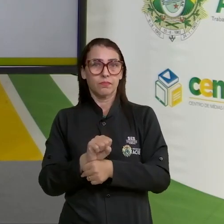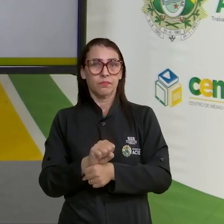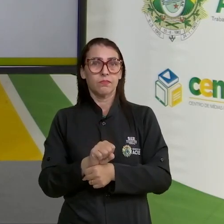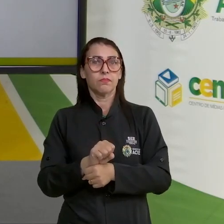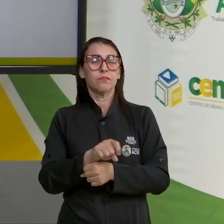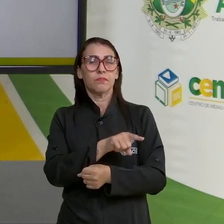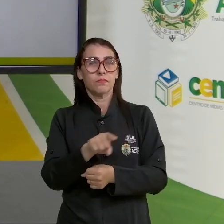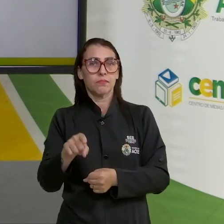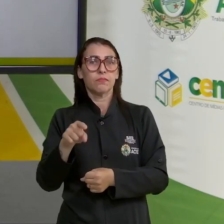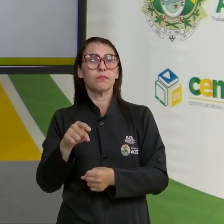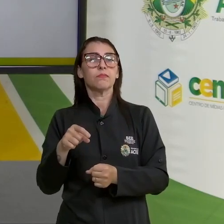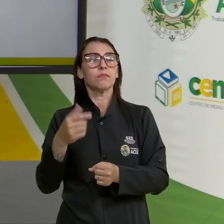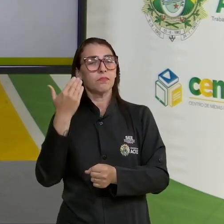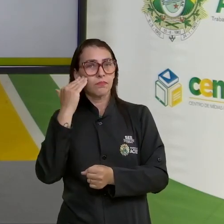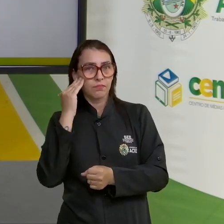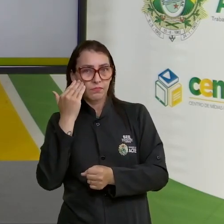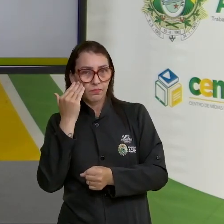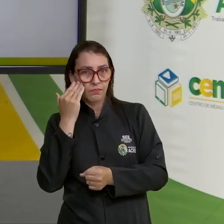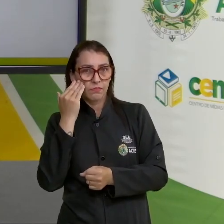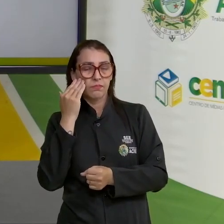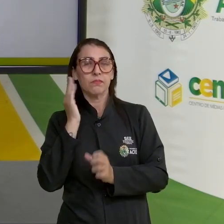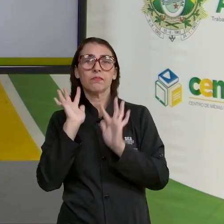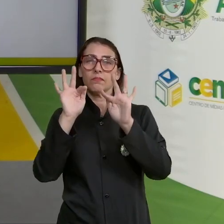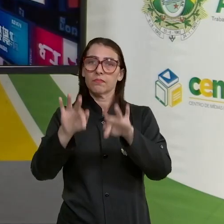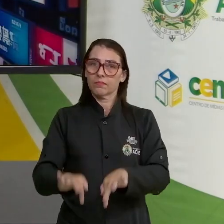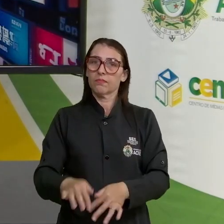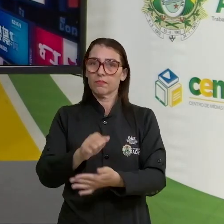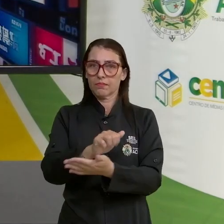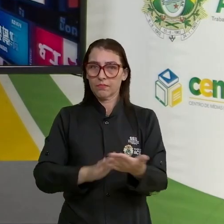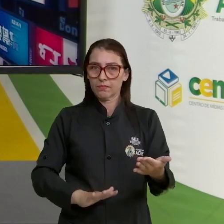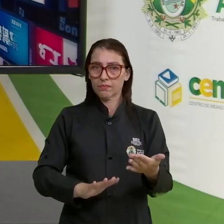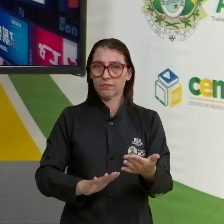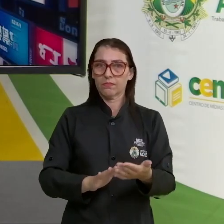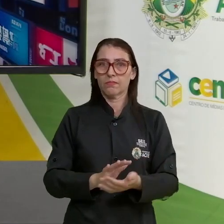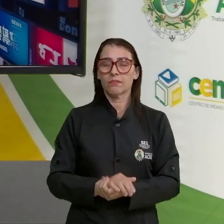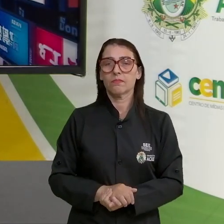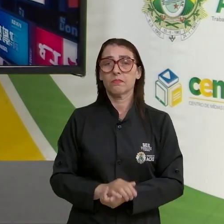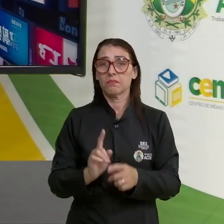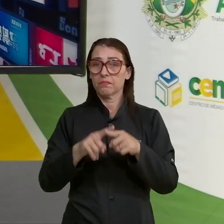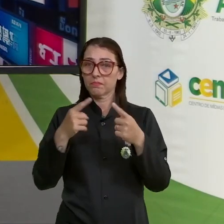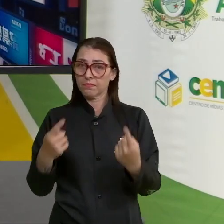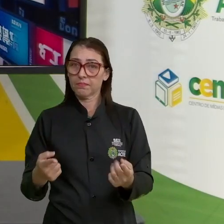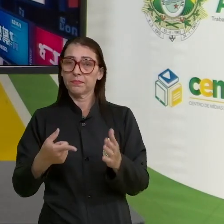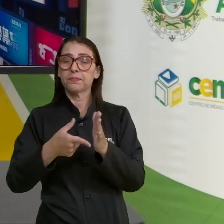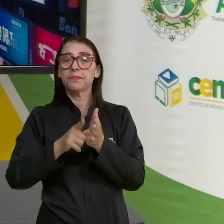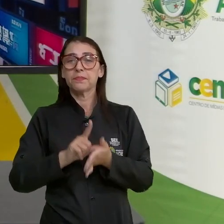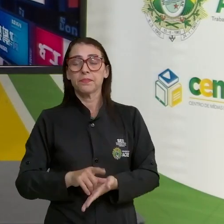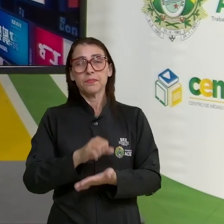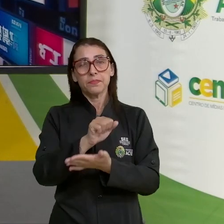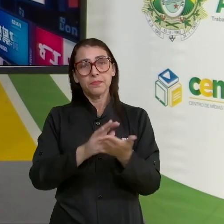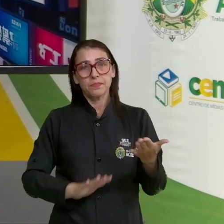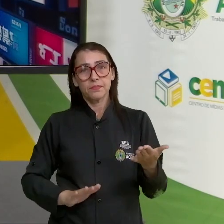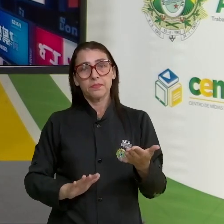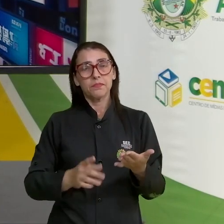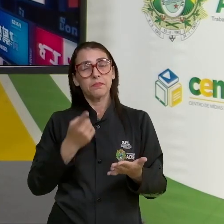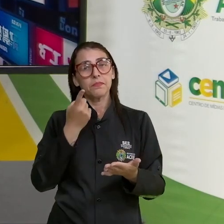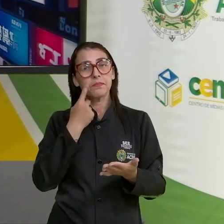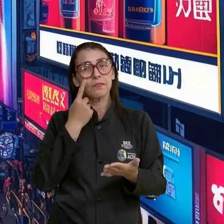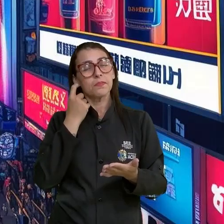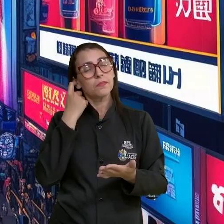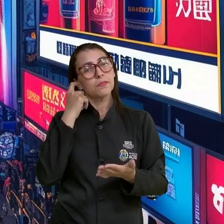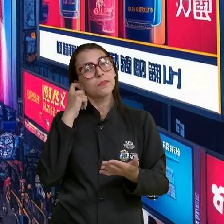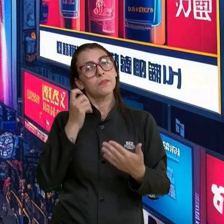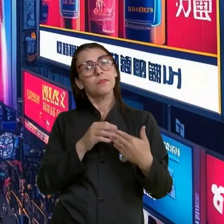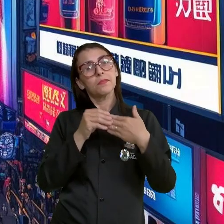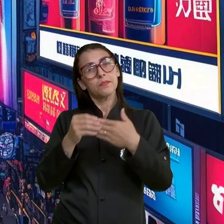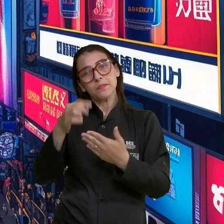tenham compreendido até aqui. A gente vai fechar a aula com uma atividade. Mas antes de fechar a atividade, olha que interessante, eu